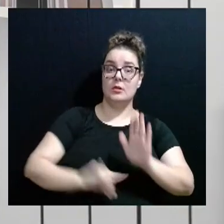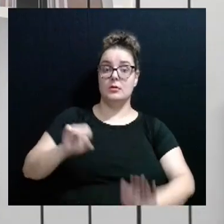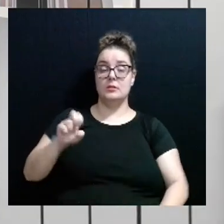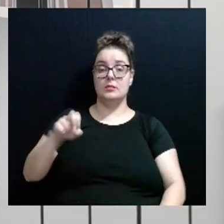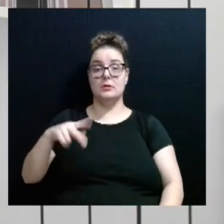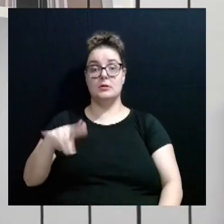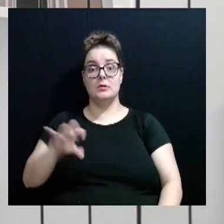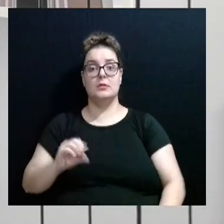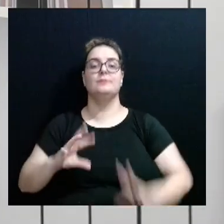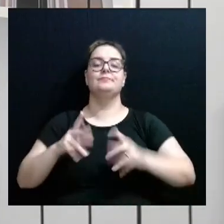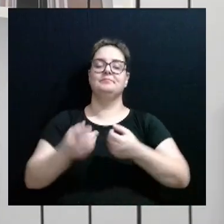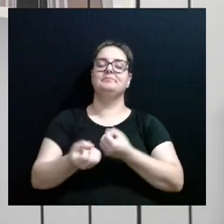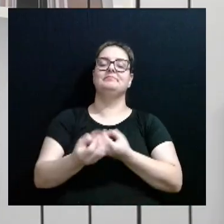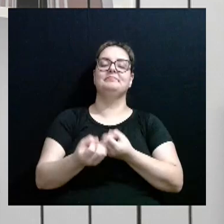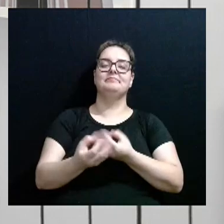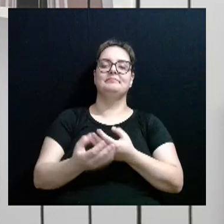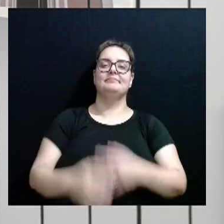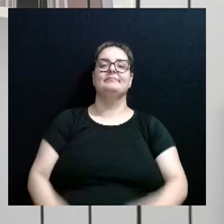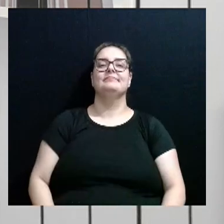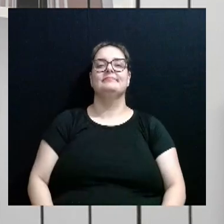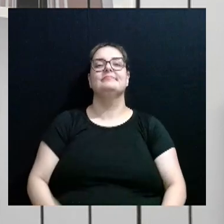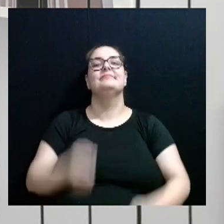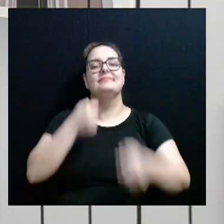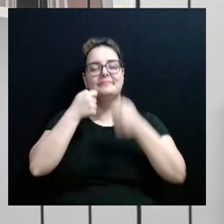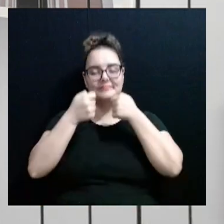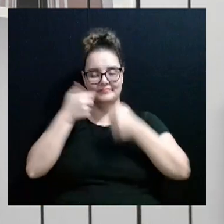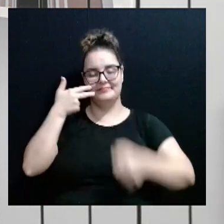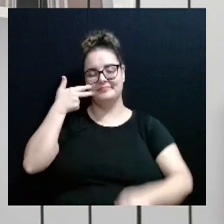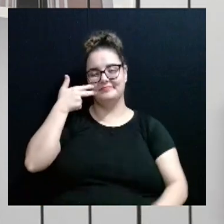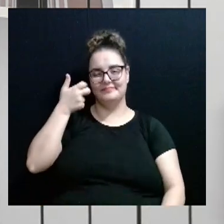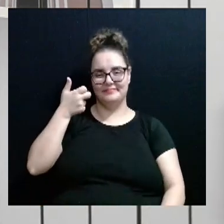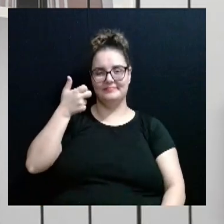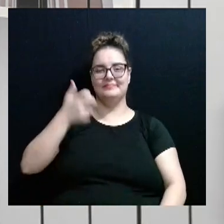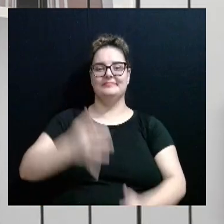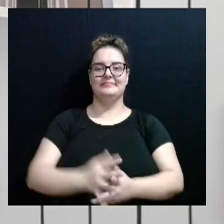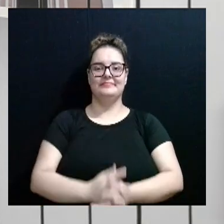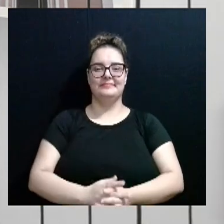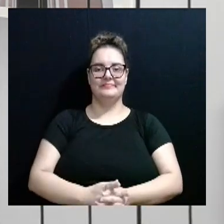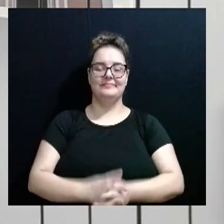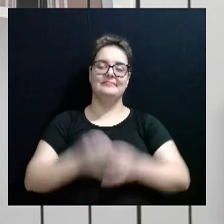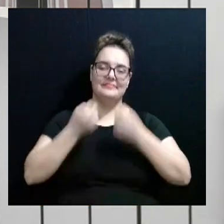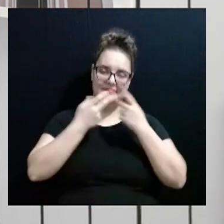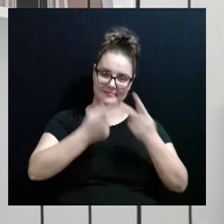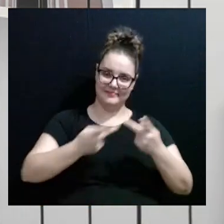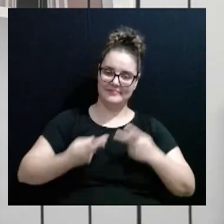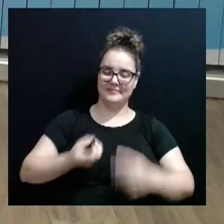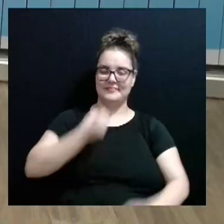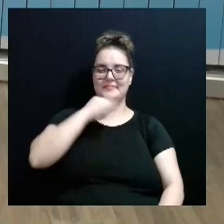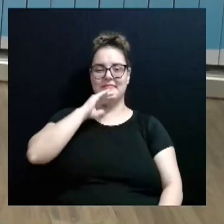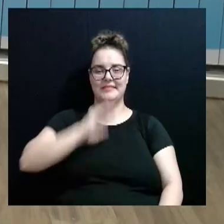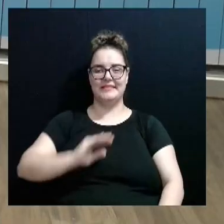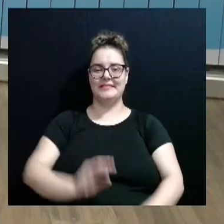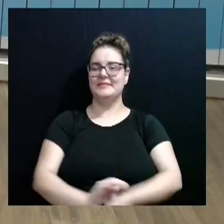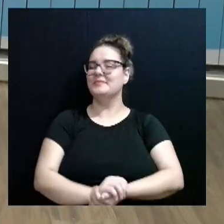as informações estão com o repórter Rafael Turati. Seja bem-vindo e boa tarde, Rafa.